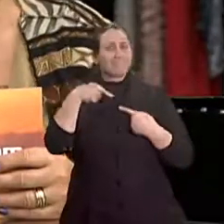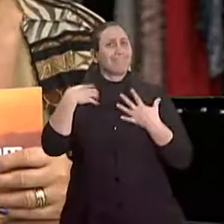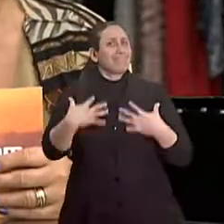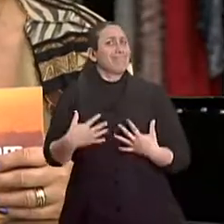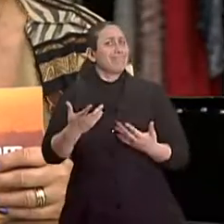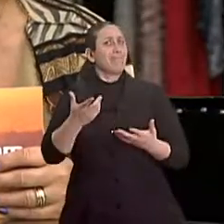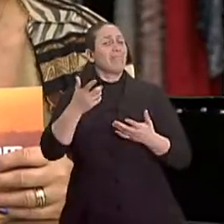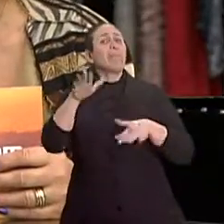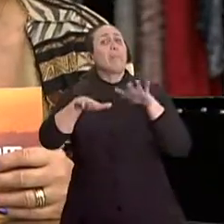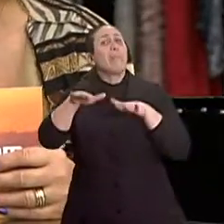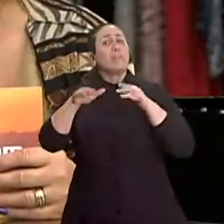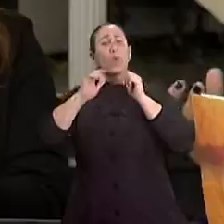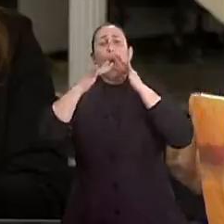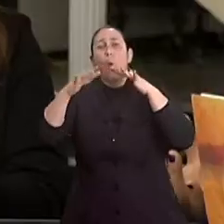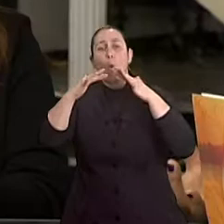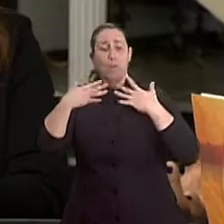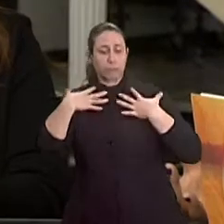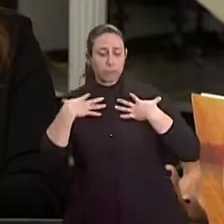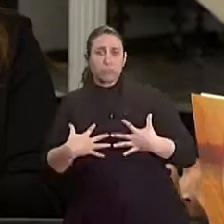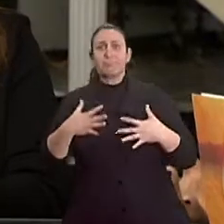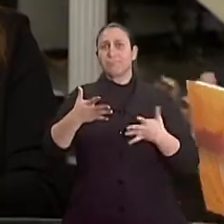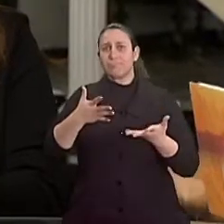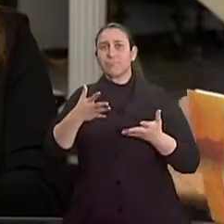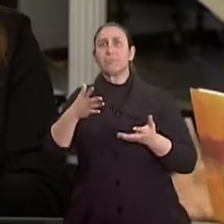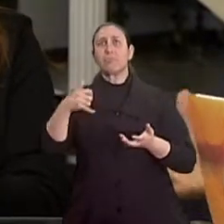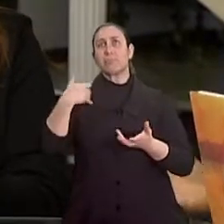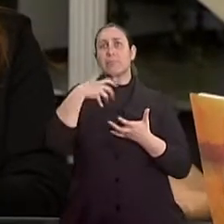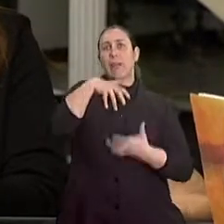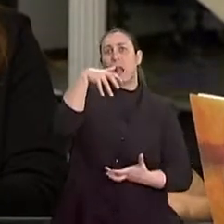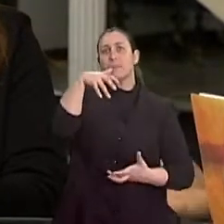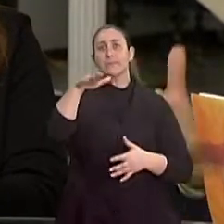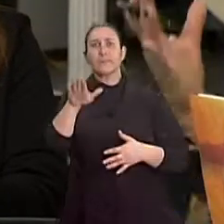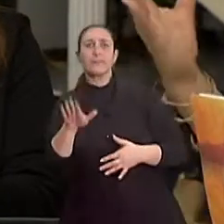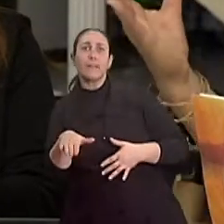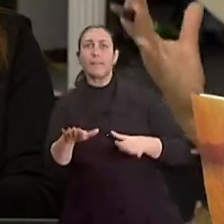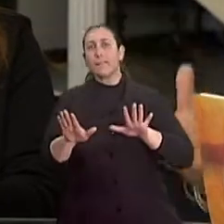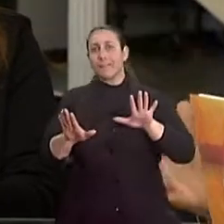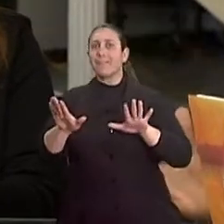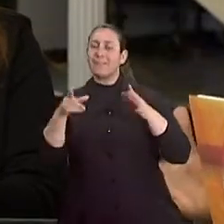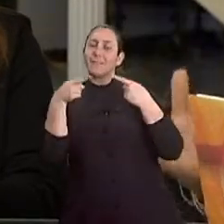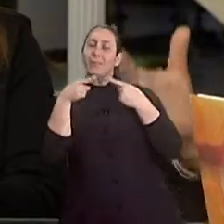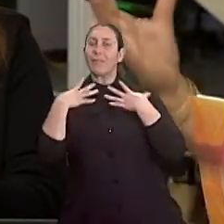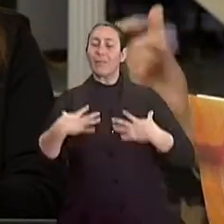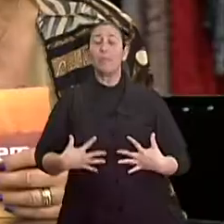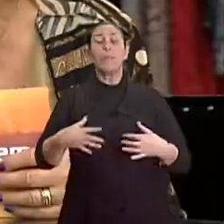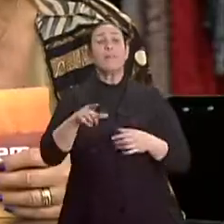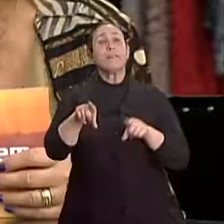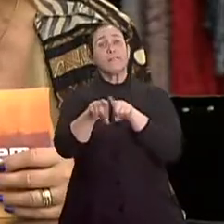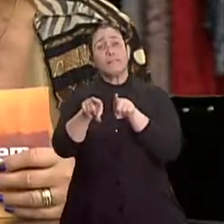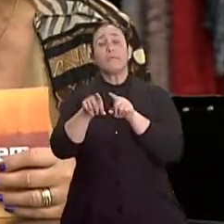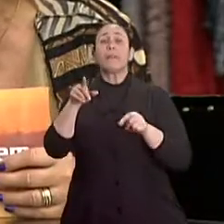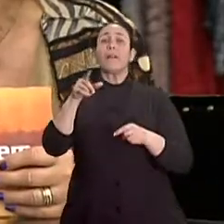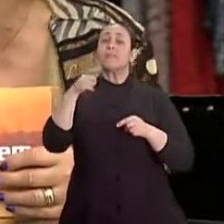a tonalidade da roupa. Sim, fica mais senhoril. E aí tu dá aquela dica, claro. E por isso tu tem inclusive bijuteria, tu tem Sim. todos